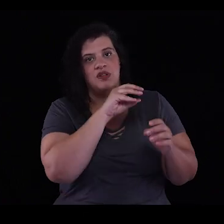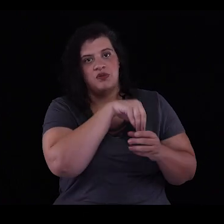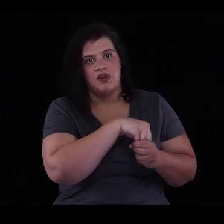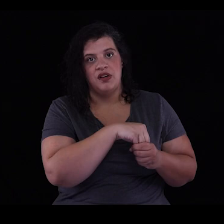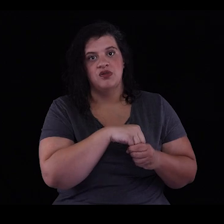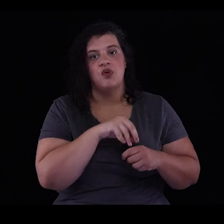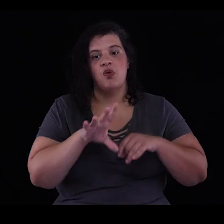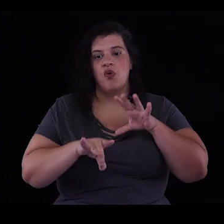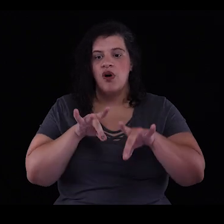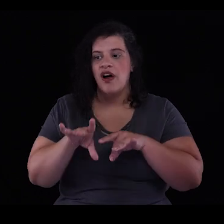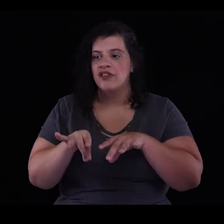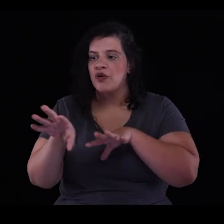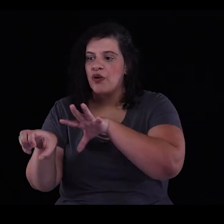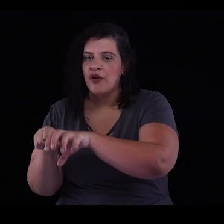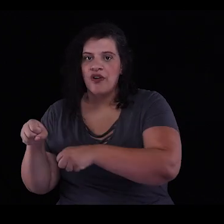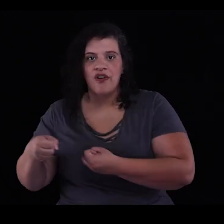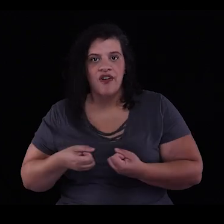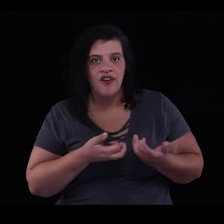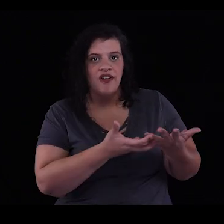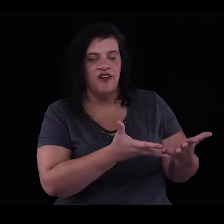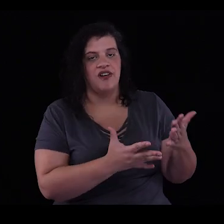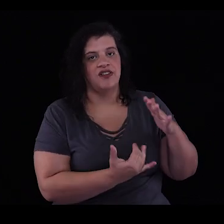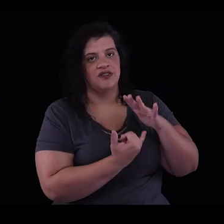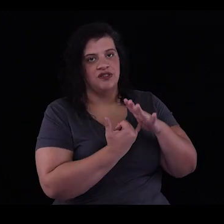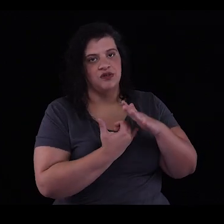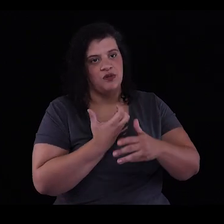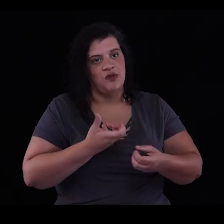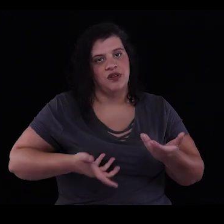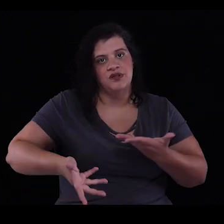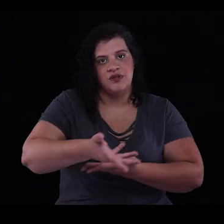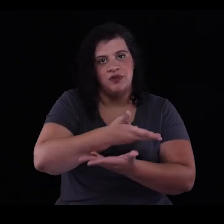institucionalização que o curador desempenha.